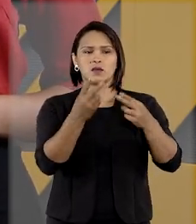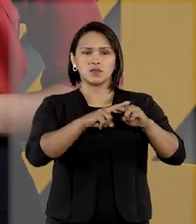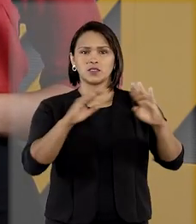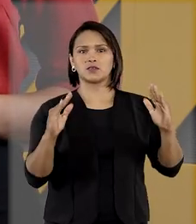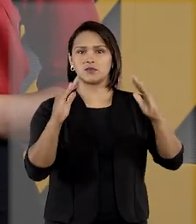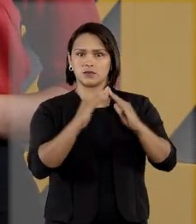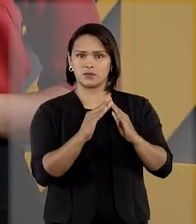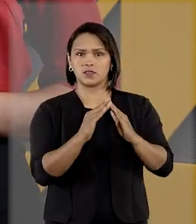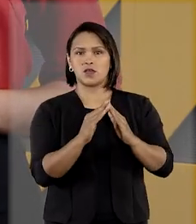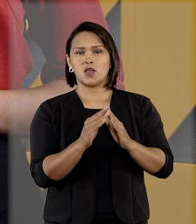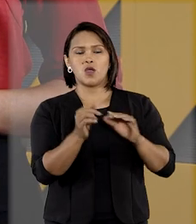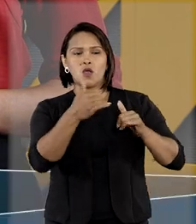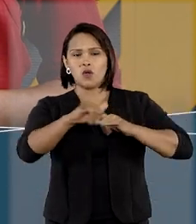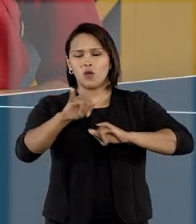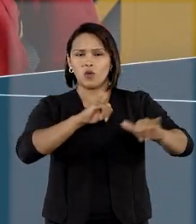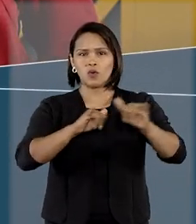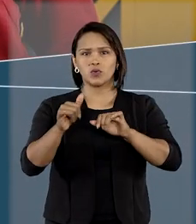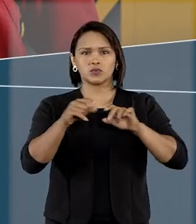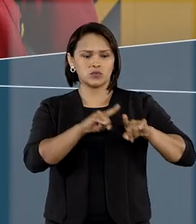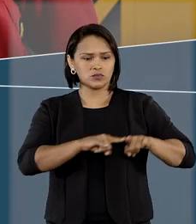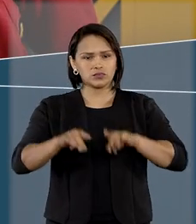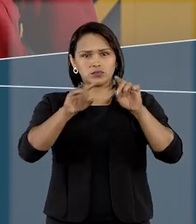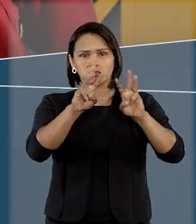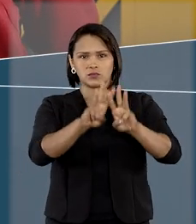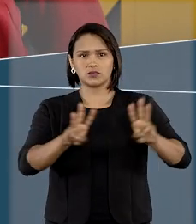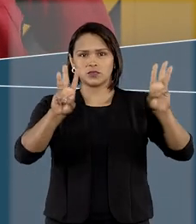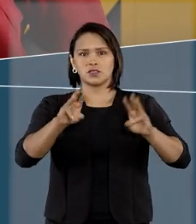prisão domiciliar. Você confere outras